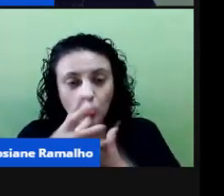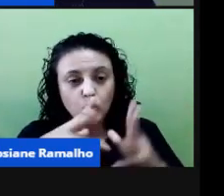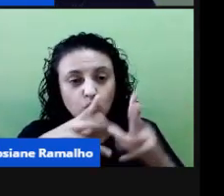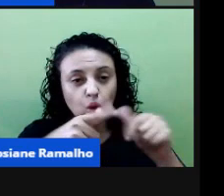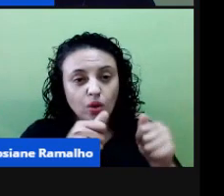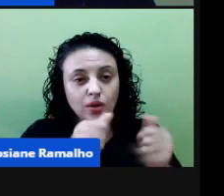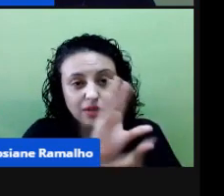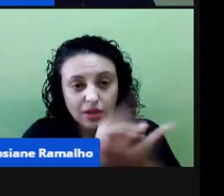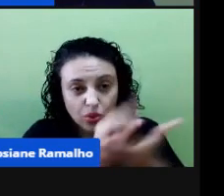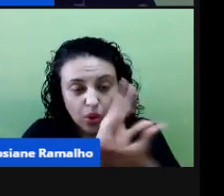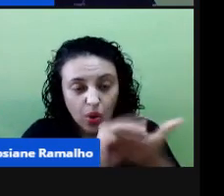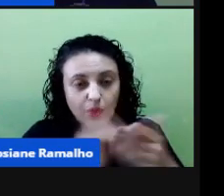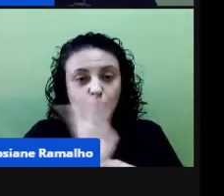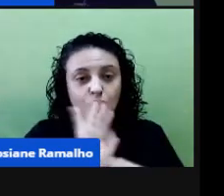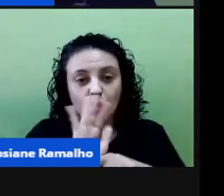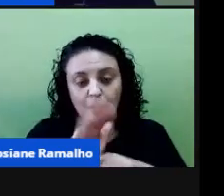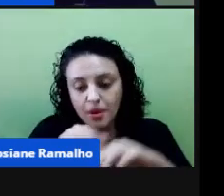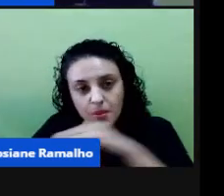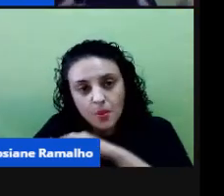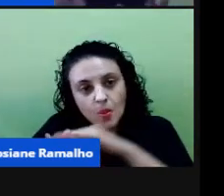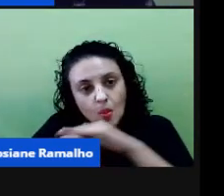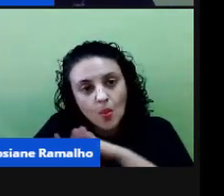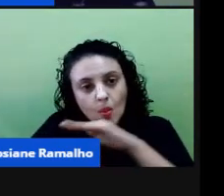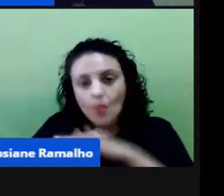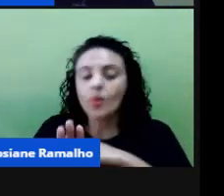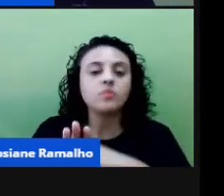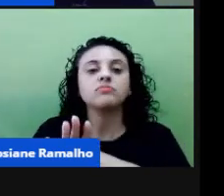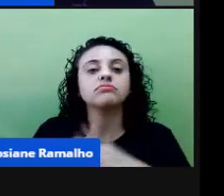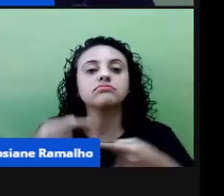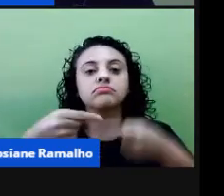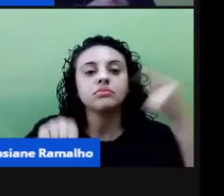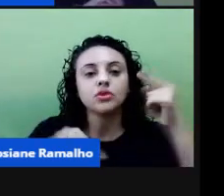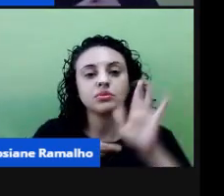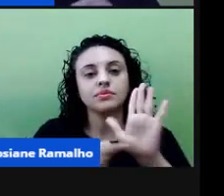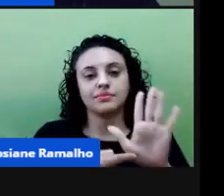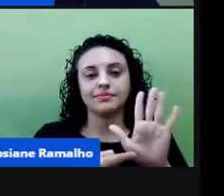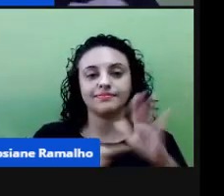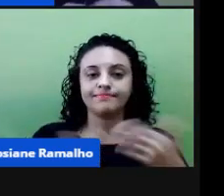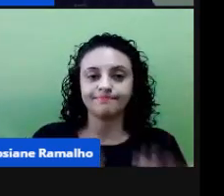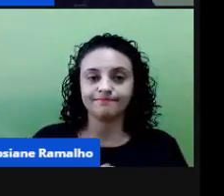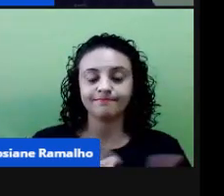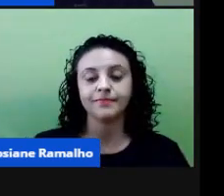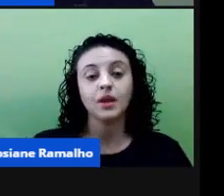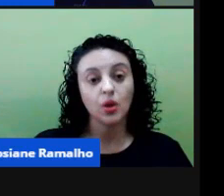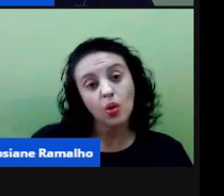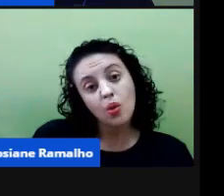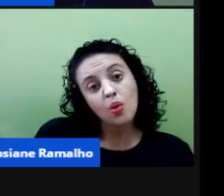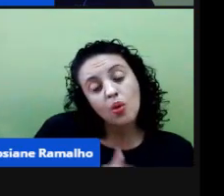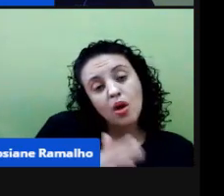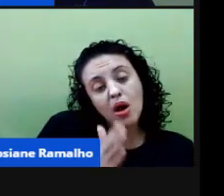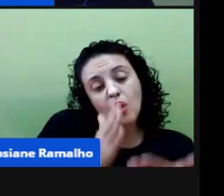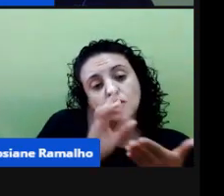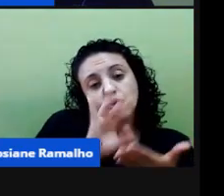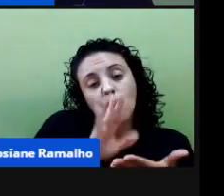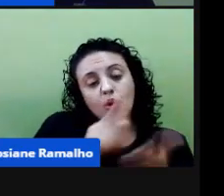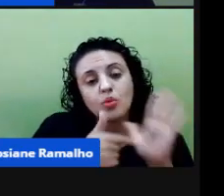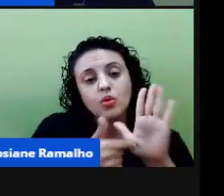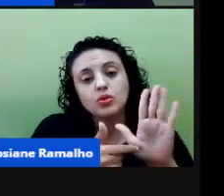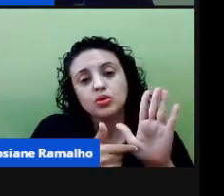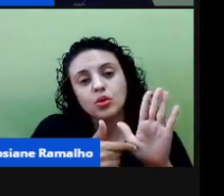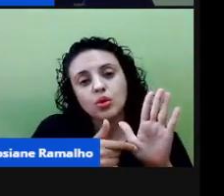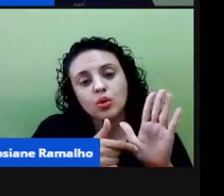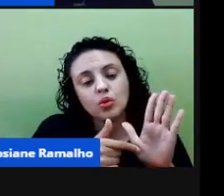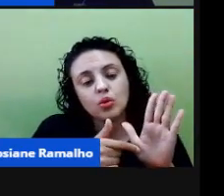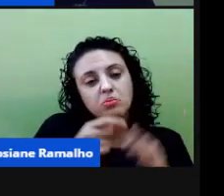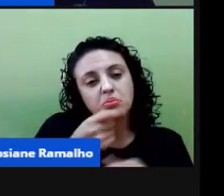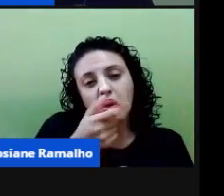por pouquíssima gente, apesar de ter feito sucesso nas primeiras exibições, ele ficou perdido. O Abud Lado, ele